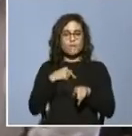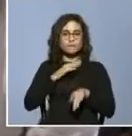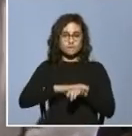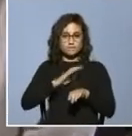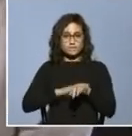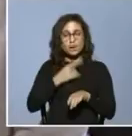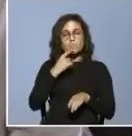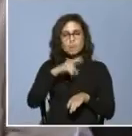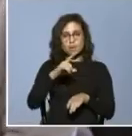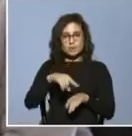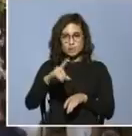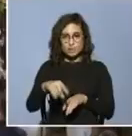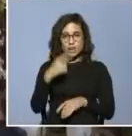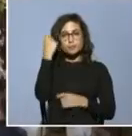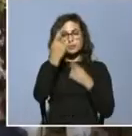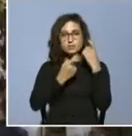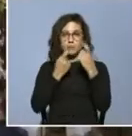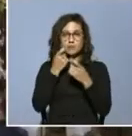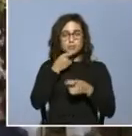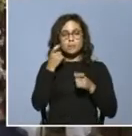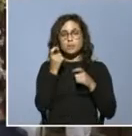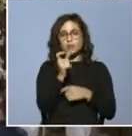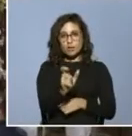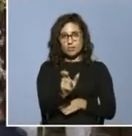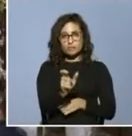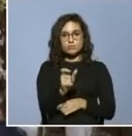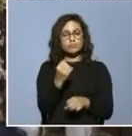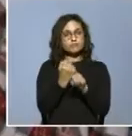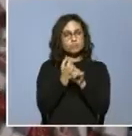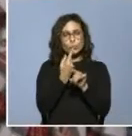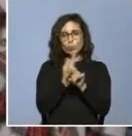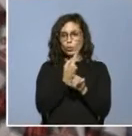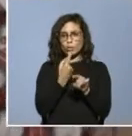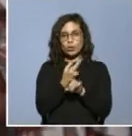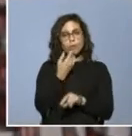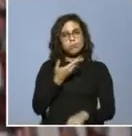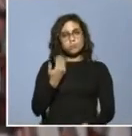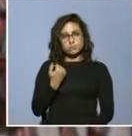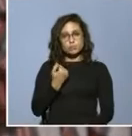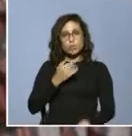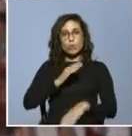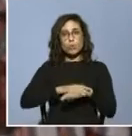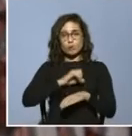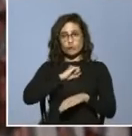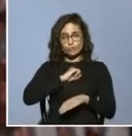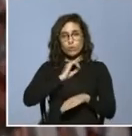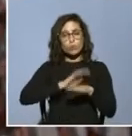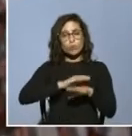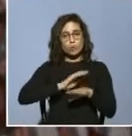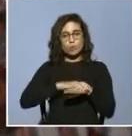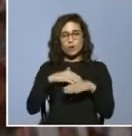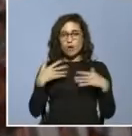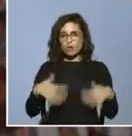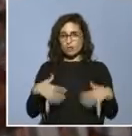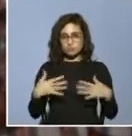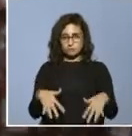muitas vezes por pensamentos e palavras, atos e omissões, por minha culpa, minha tão grande